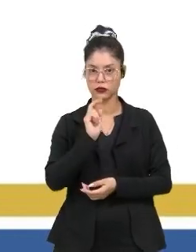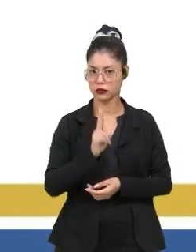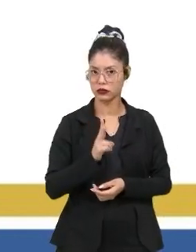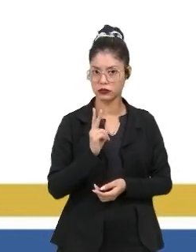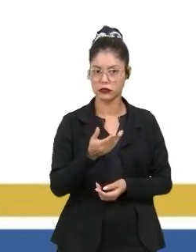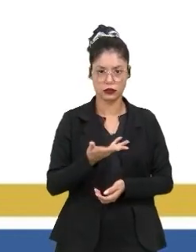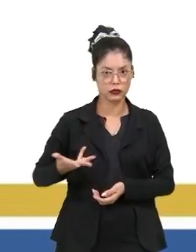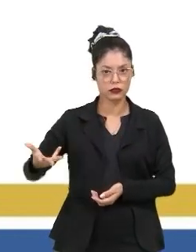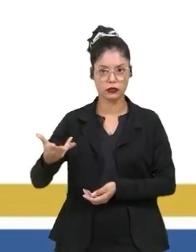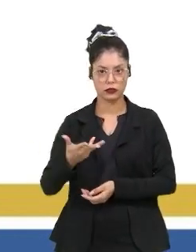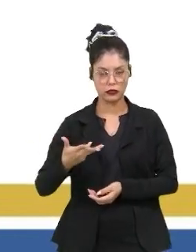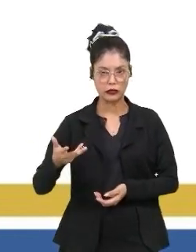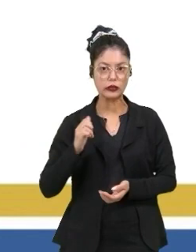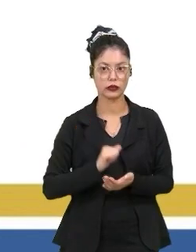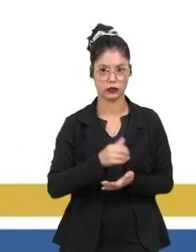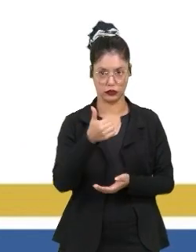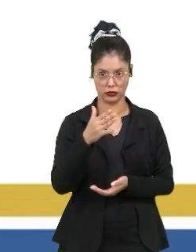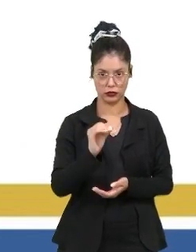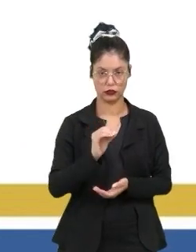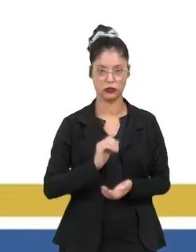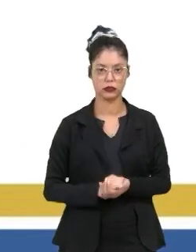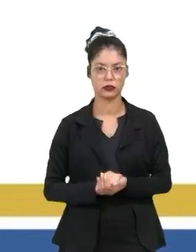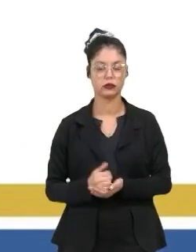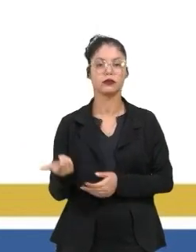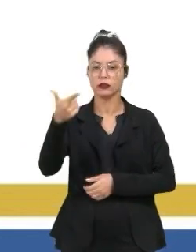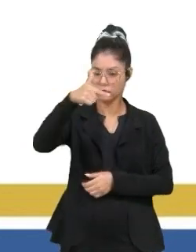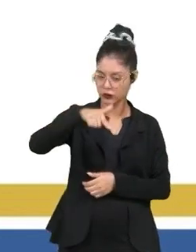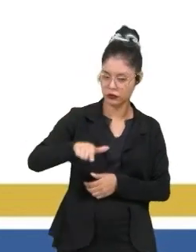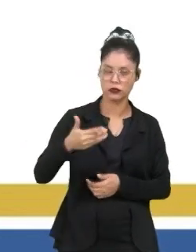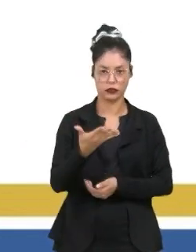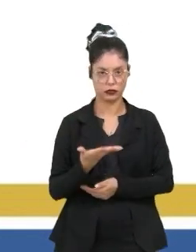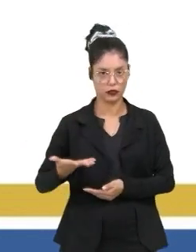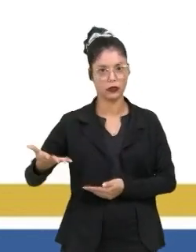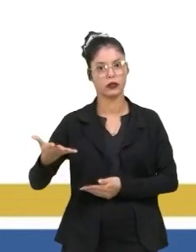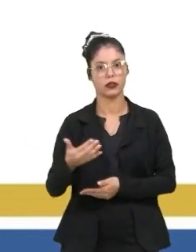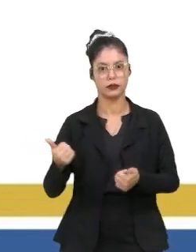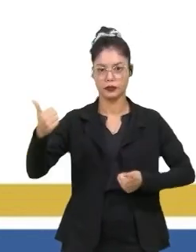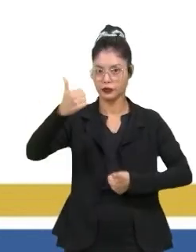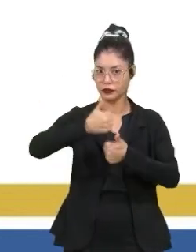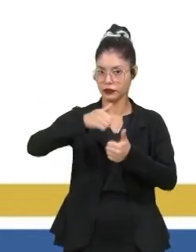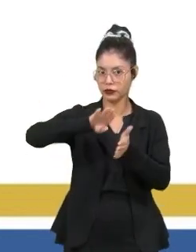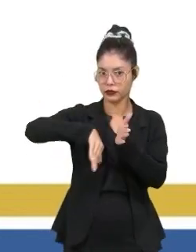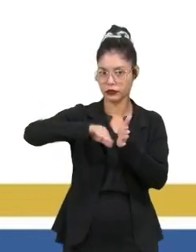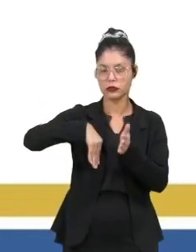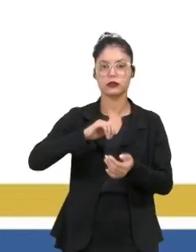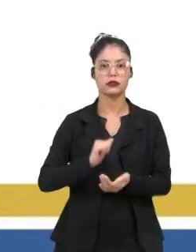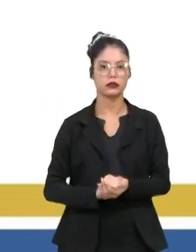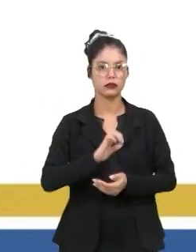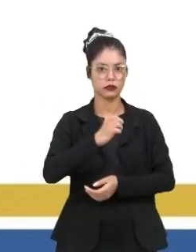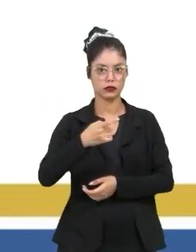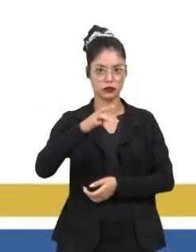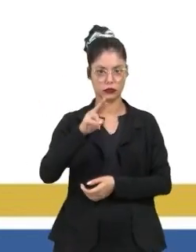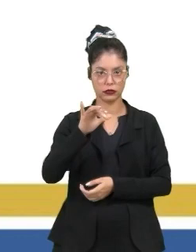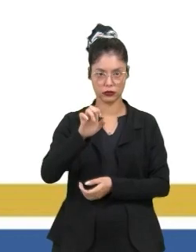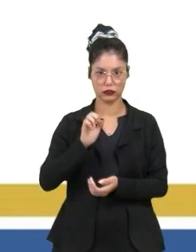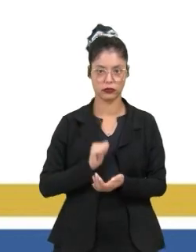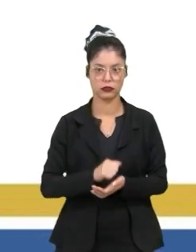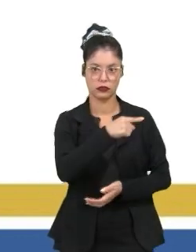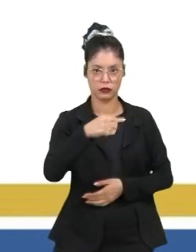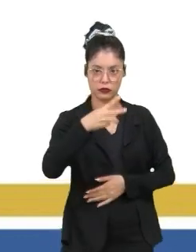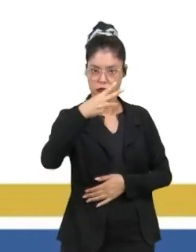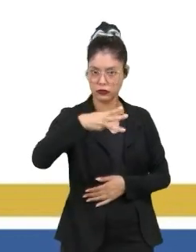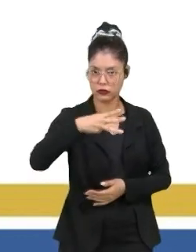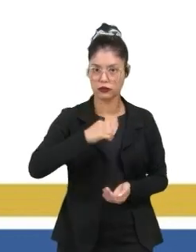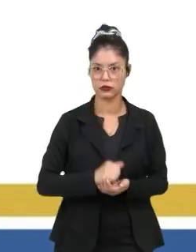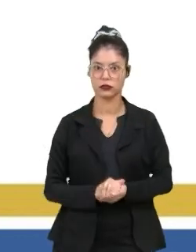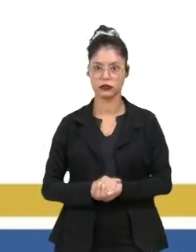base, por exemplo, potências de base 10, eu vou repetir a base e vou subtrair os expoentes. Então, se eu tenho menos 3, vai ficar